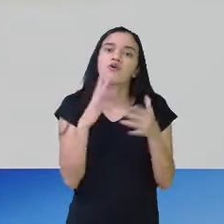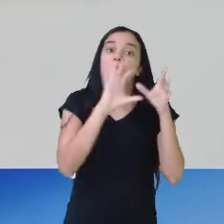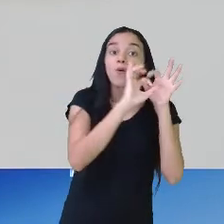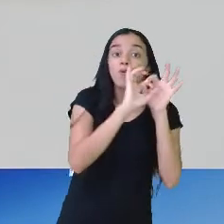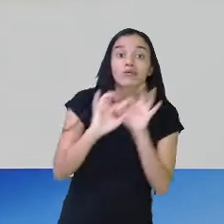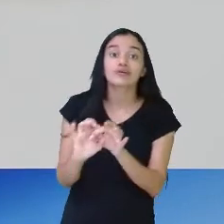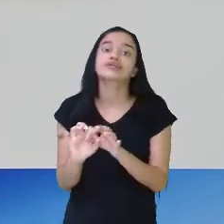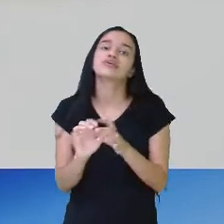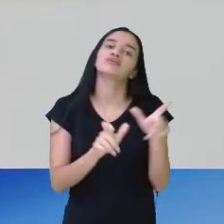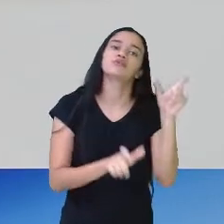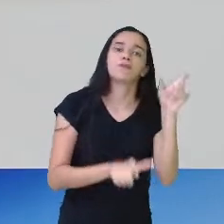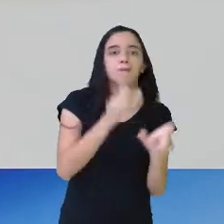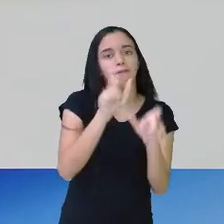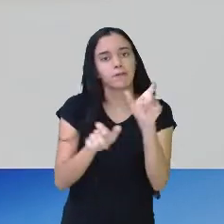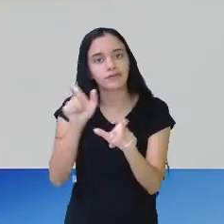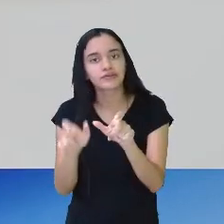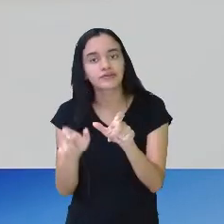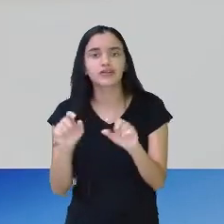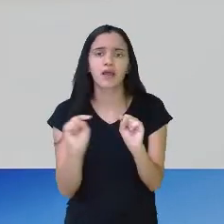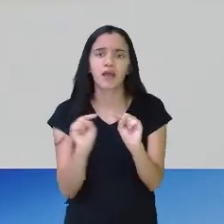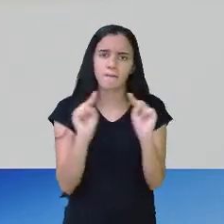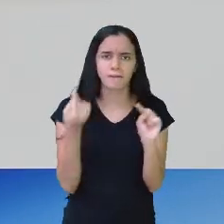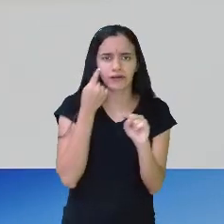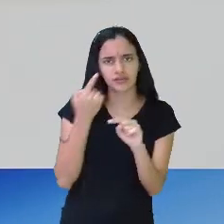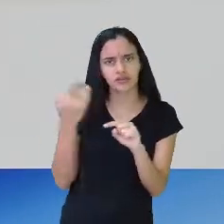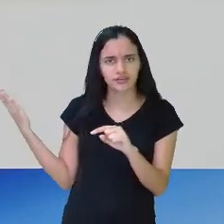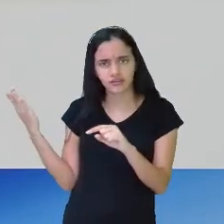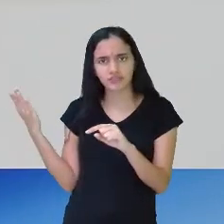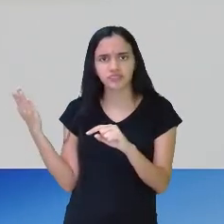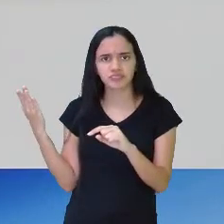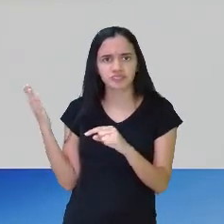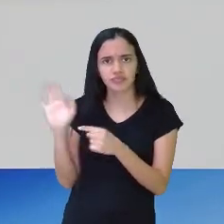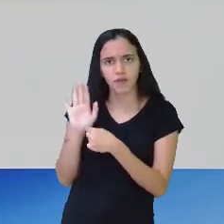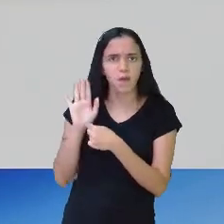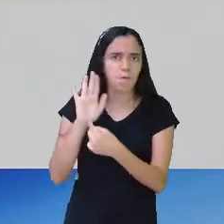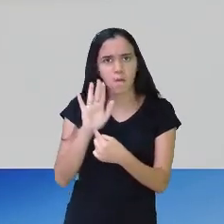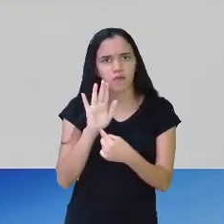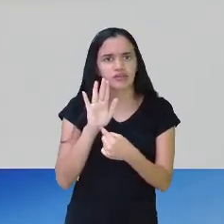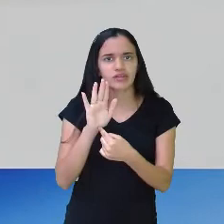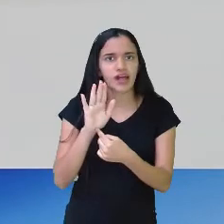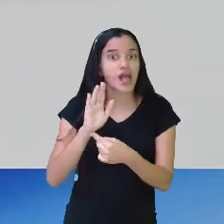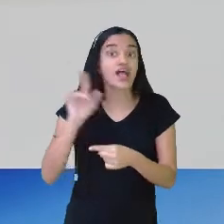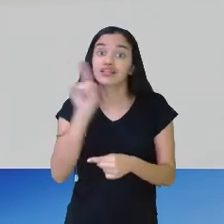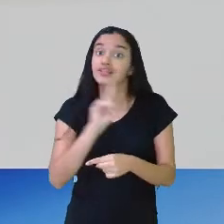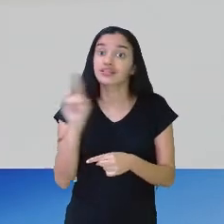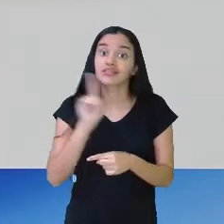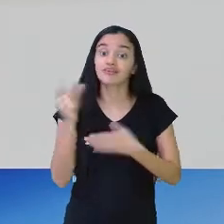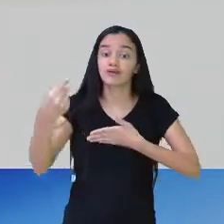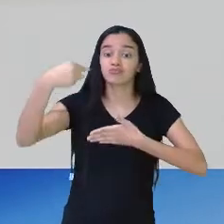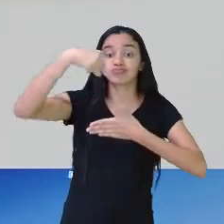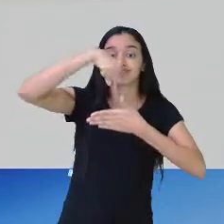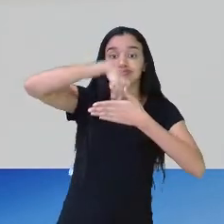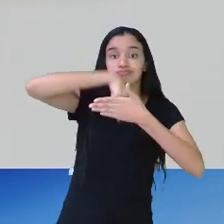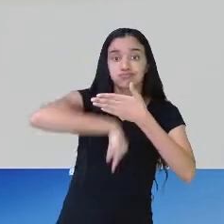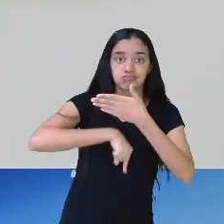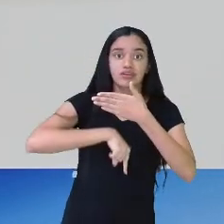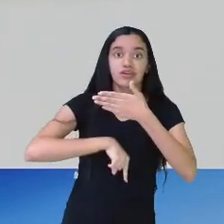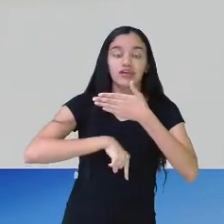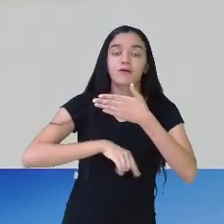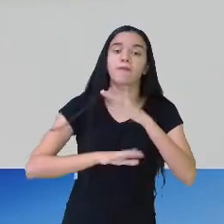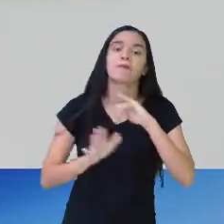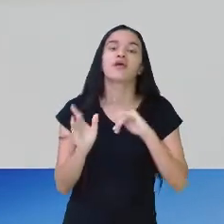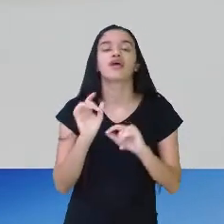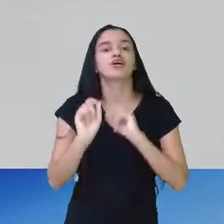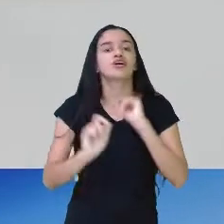contexto, personagens. Mas isso aqui está explícito? Não, está no âmbito do implícito. Está no âmbito do escondido,